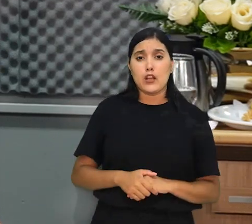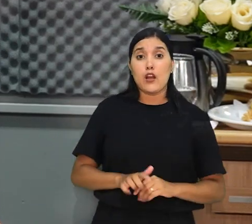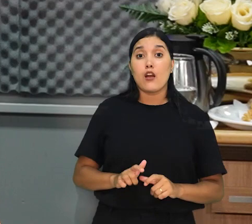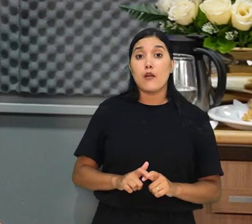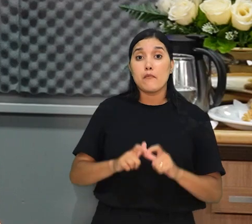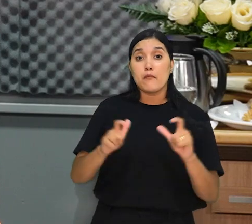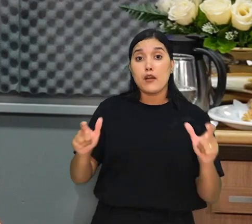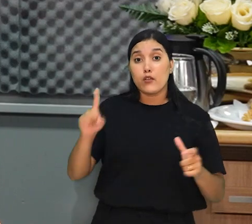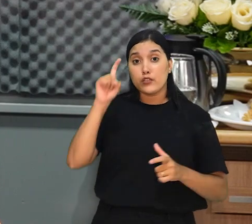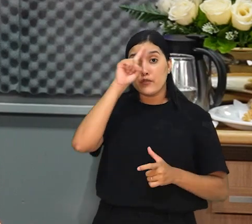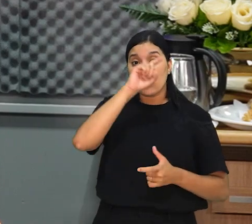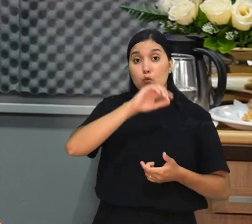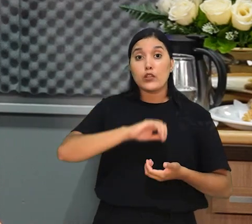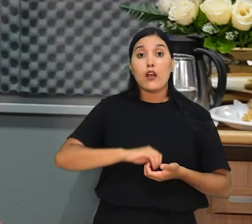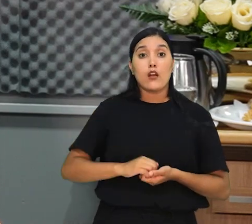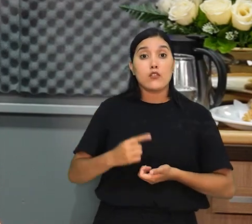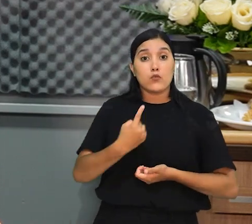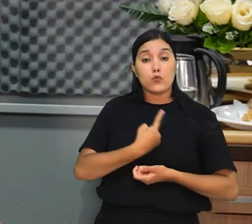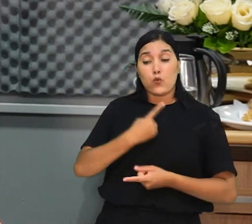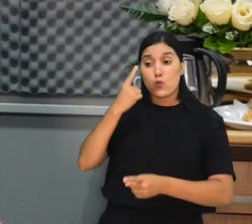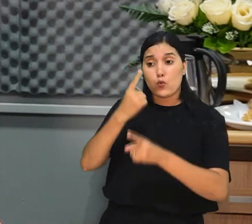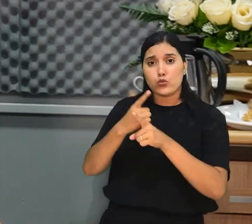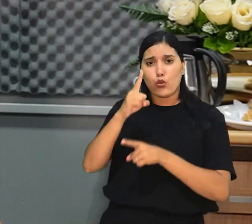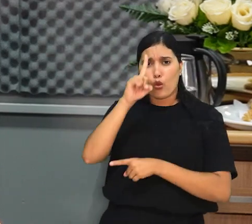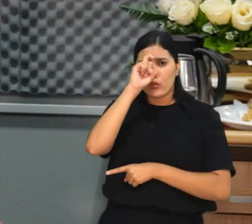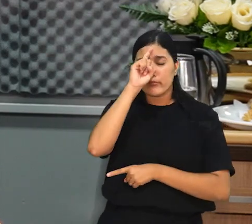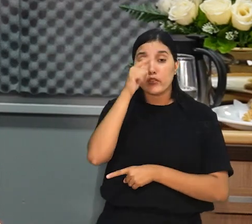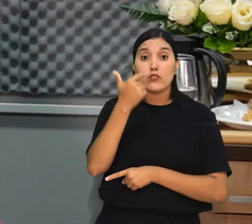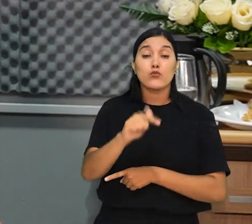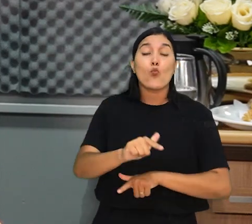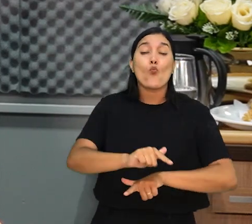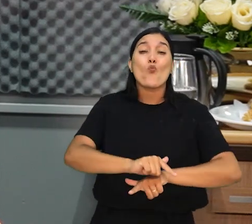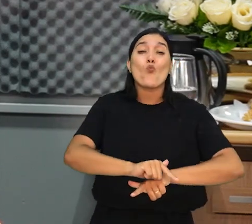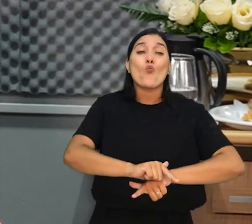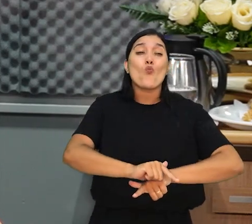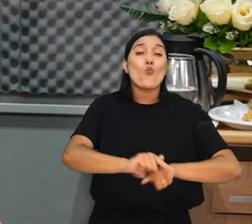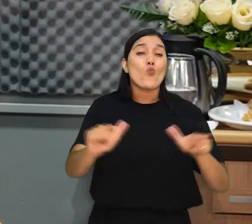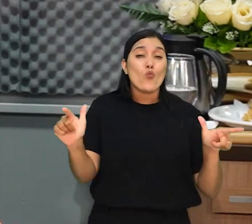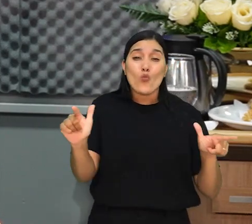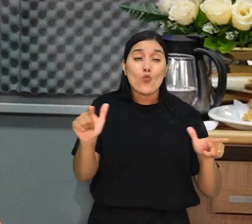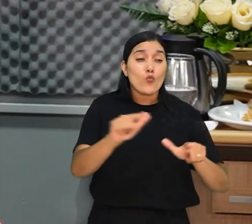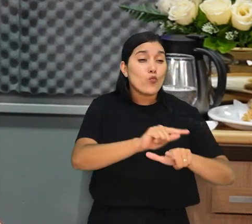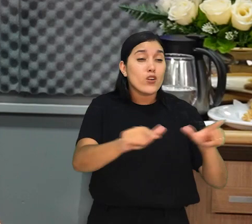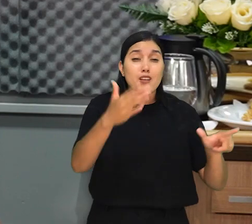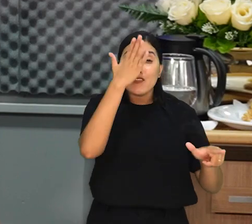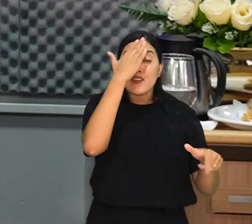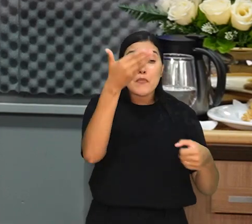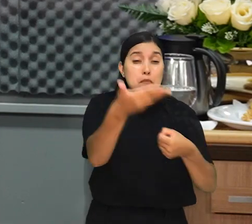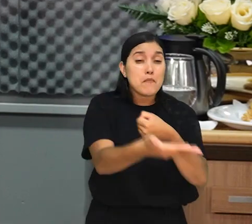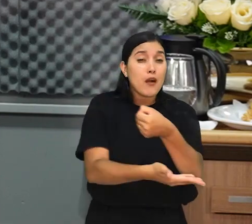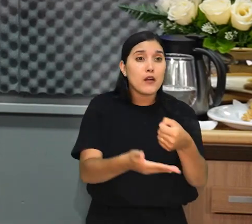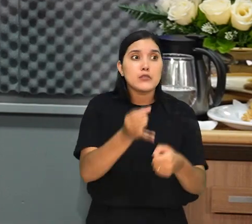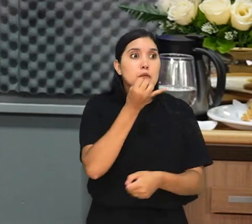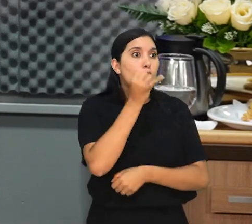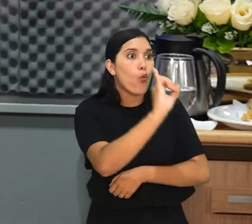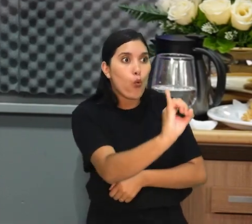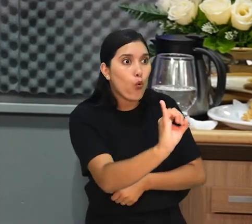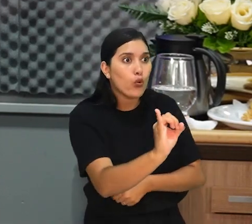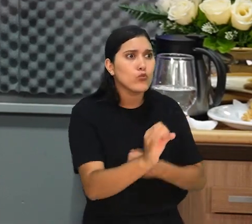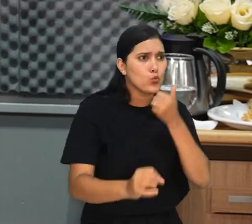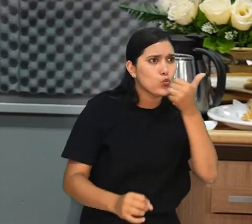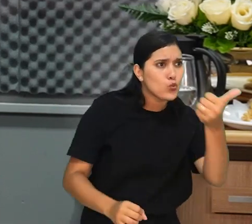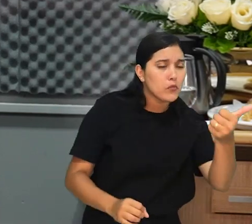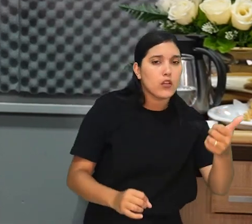educação, a maior dificuldade que a gente também encontrou no hospital, né, não tinha nenhum assim que soubesse o básico, tipo,